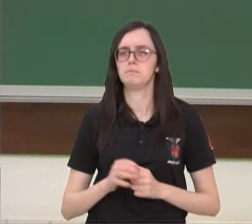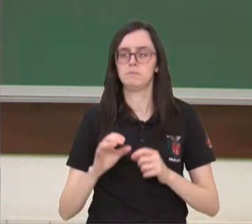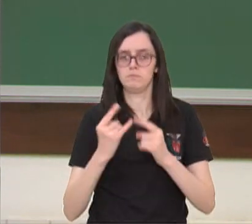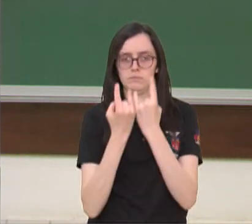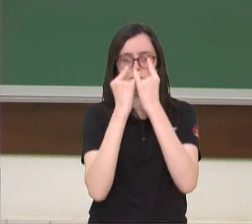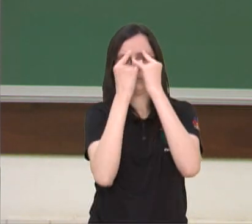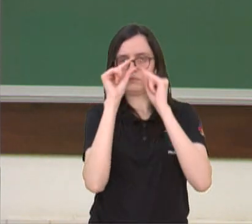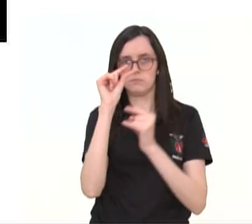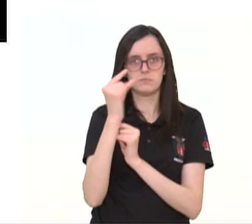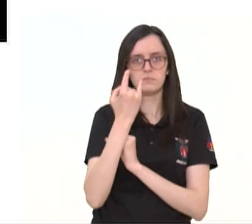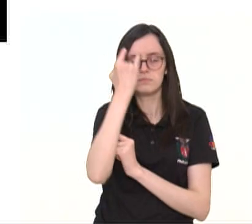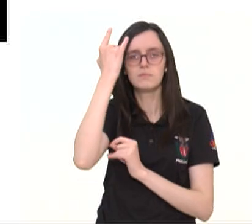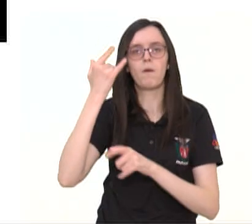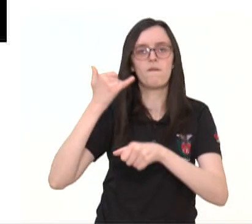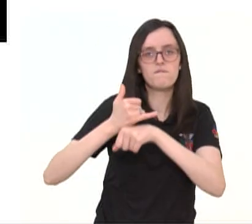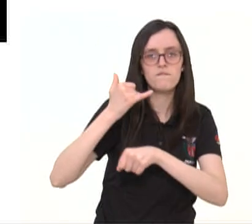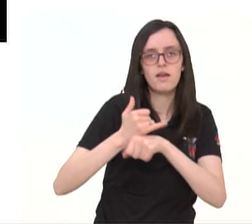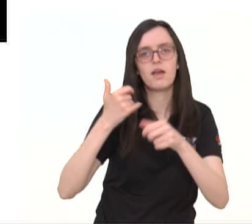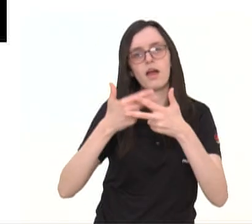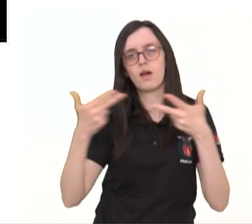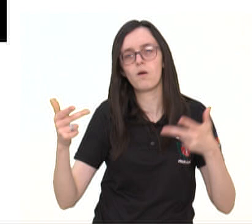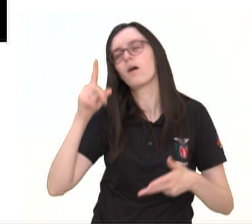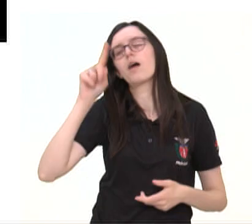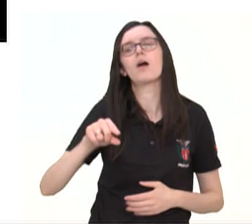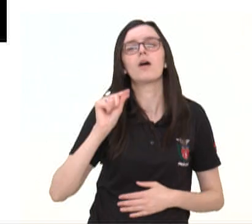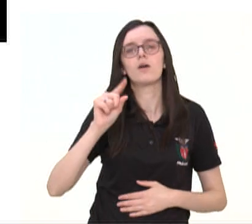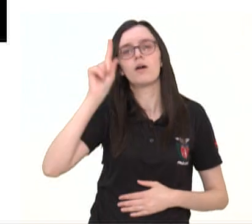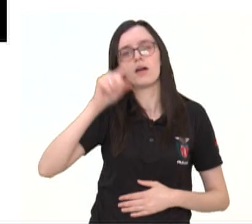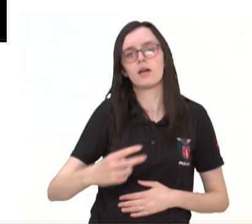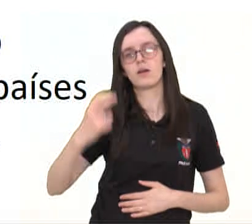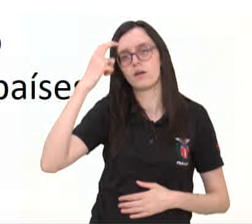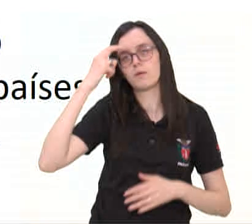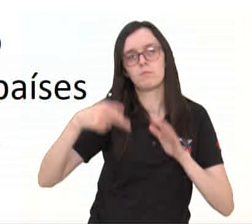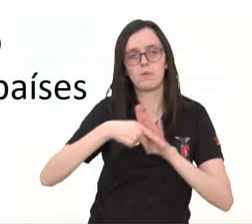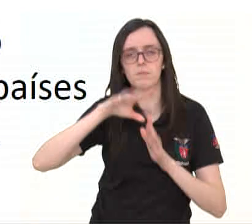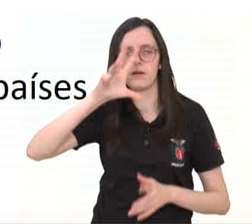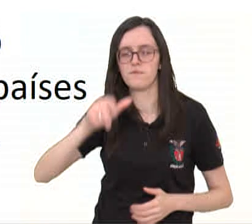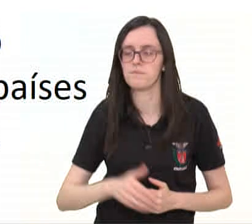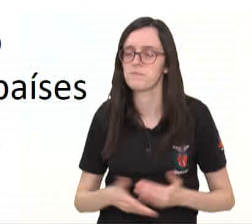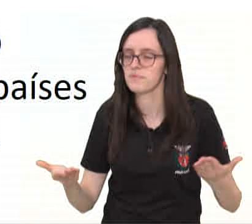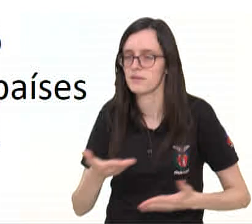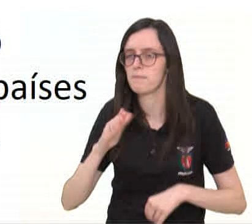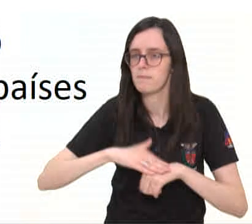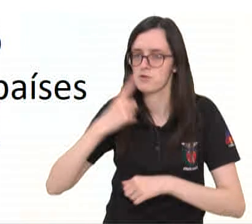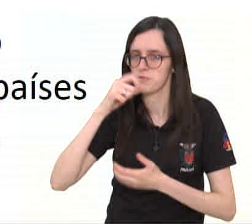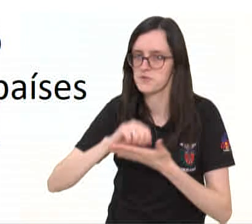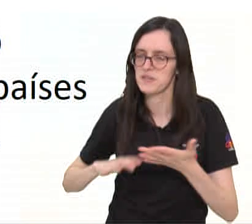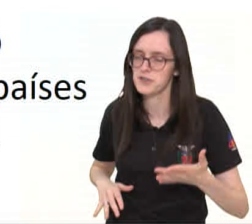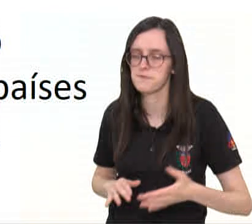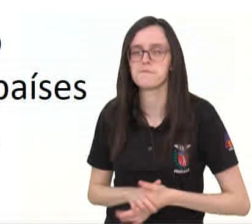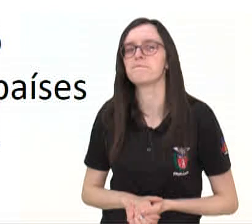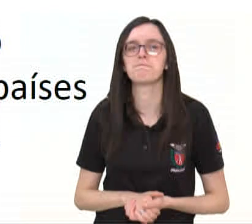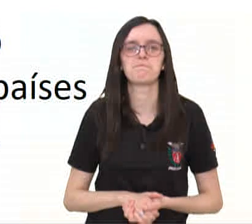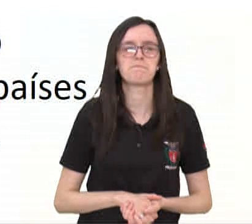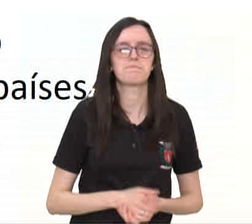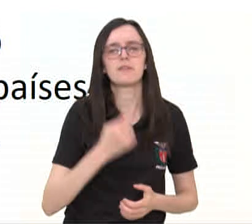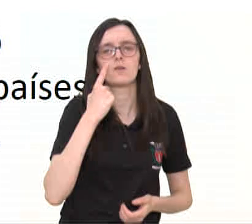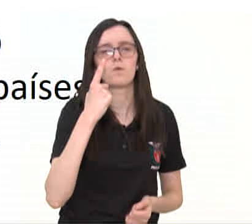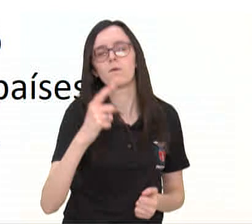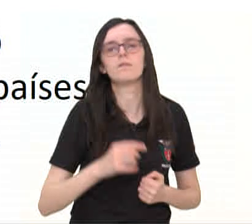diamantes, ferro, né, fazem parte aí dessa cultura africana. Vamos para uma atividade? Olha